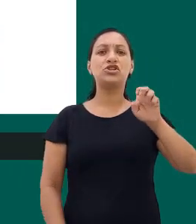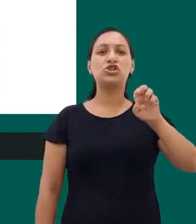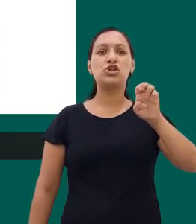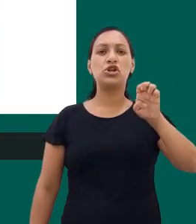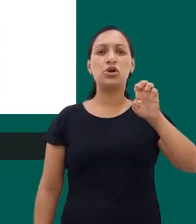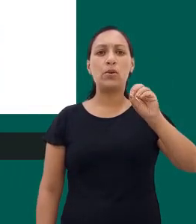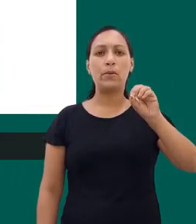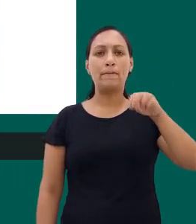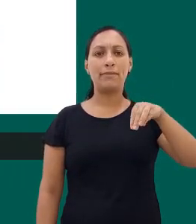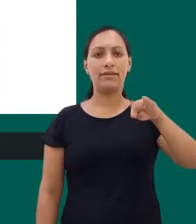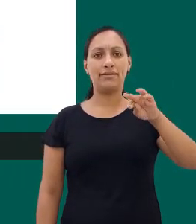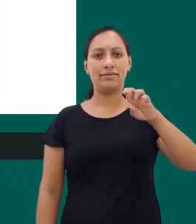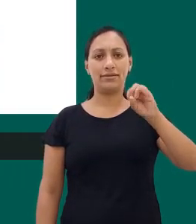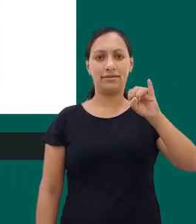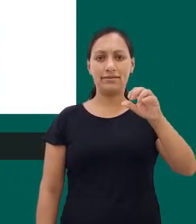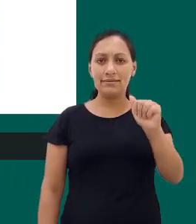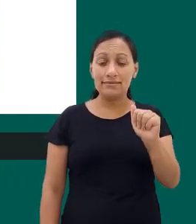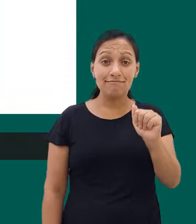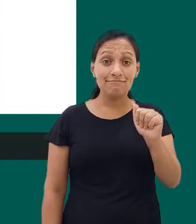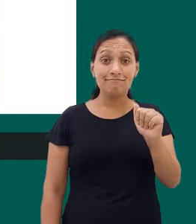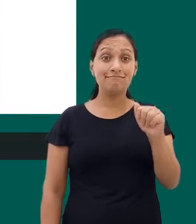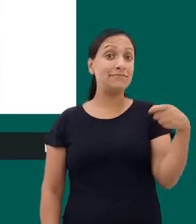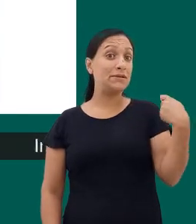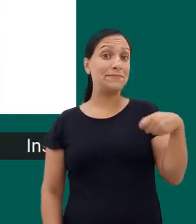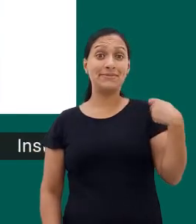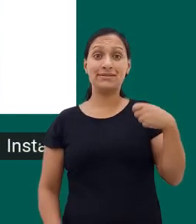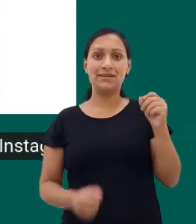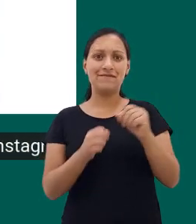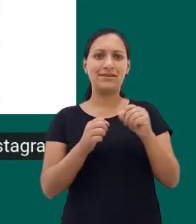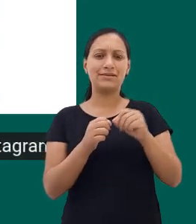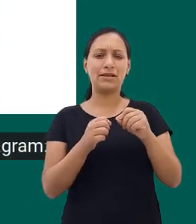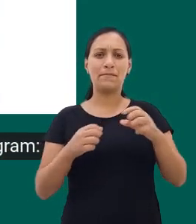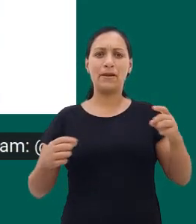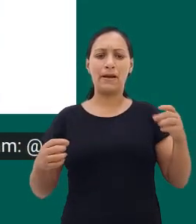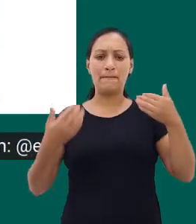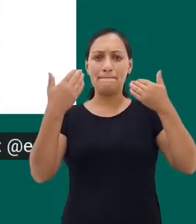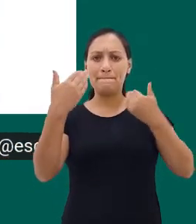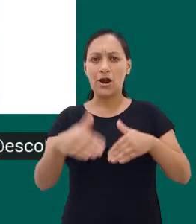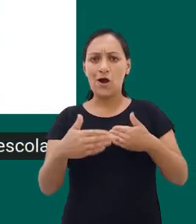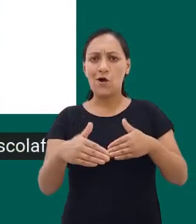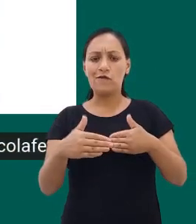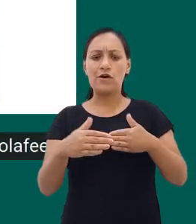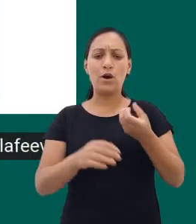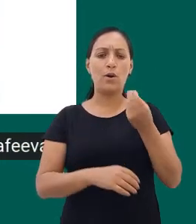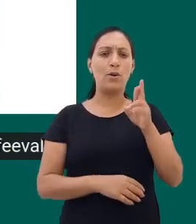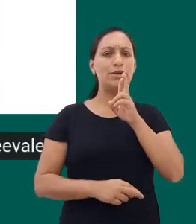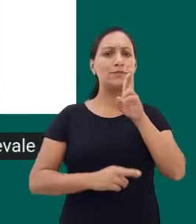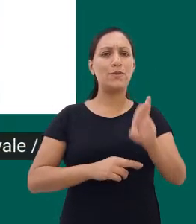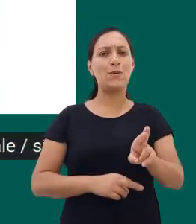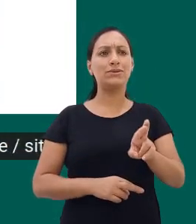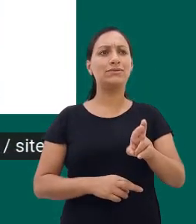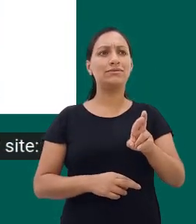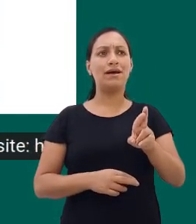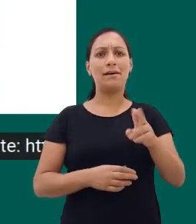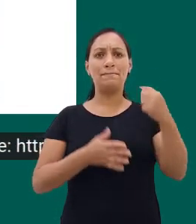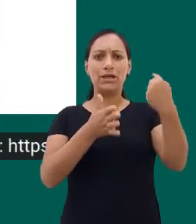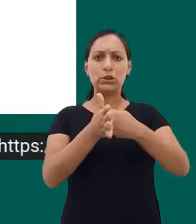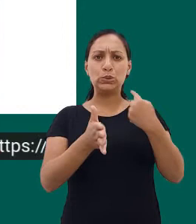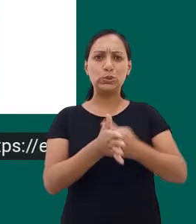geometria, né? Sem fazer uma prova ou sem pedir que ele responda questões previamente